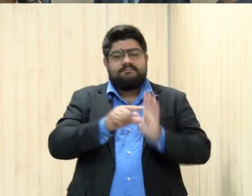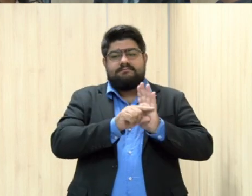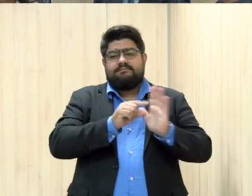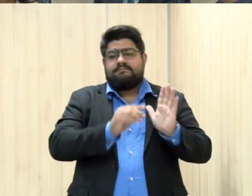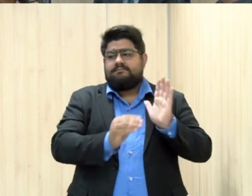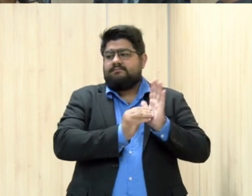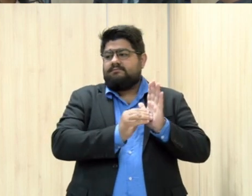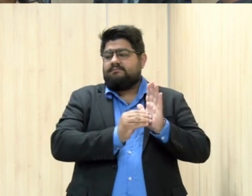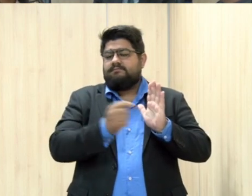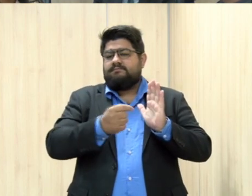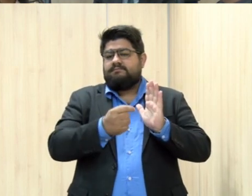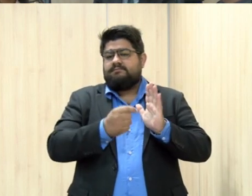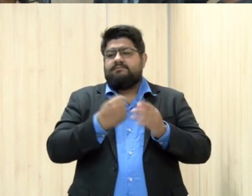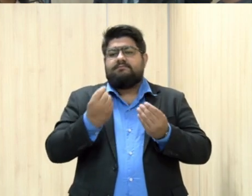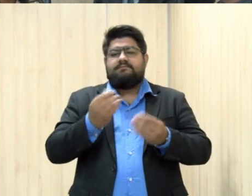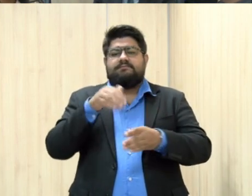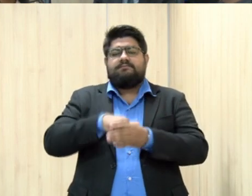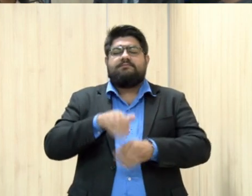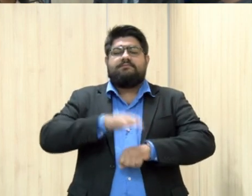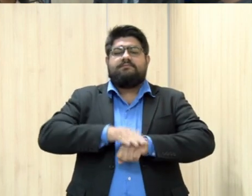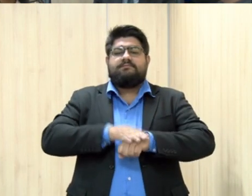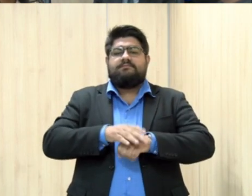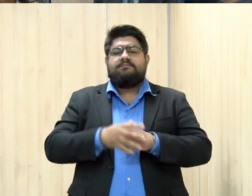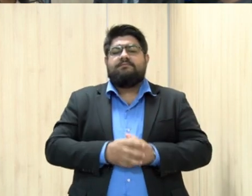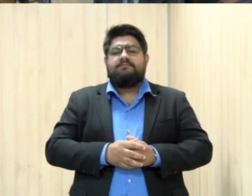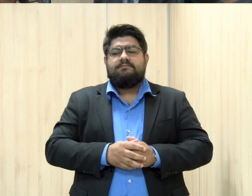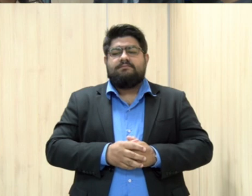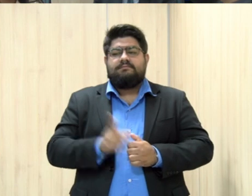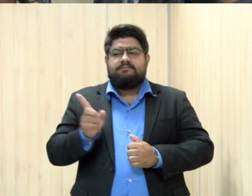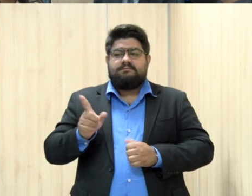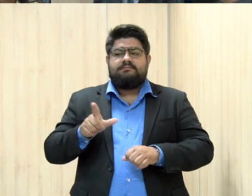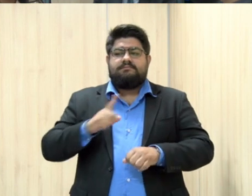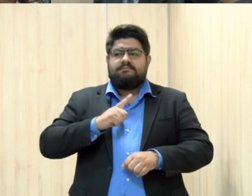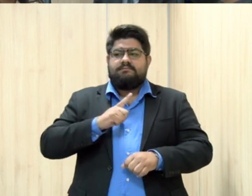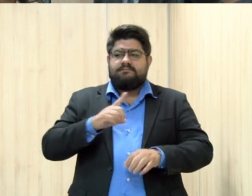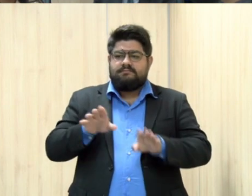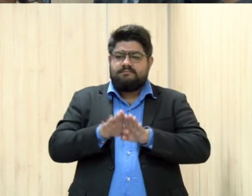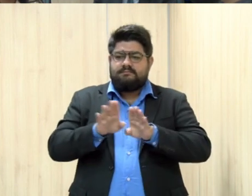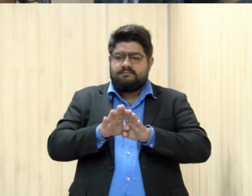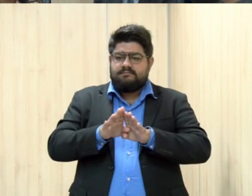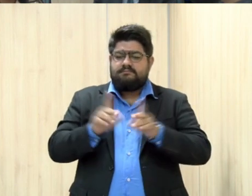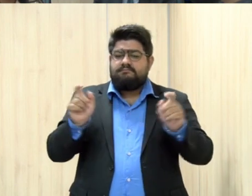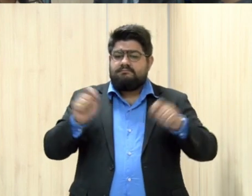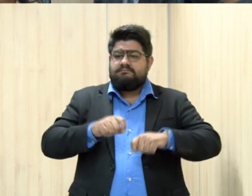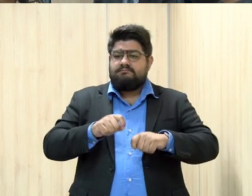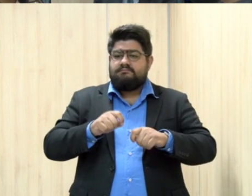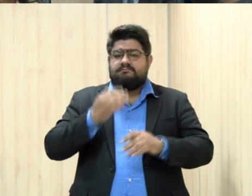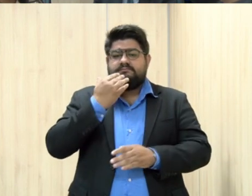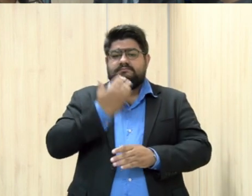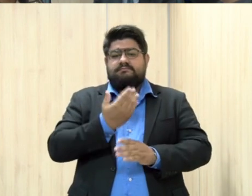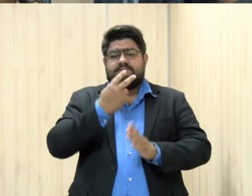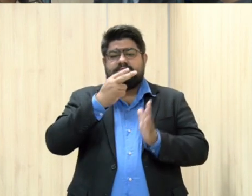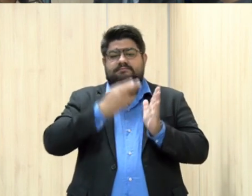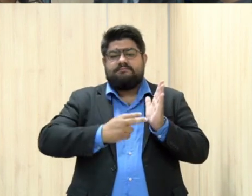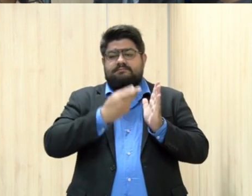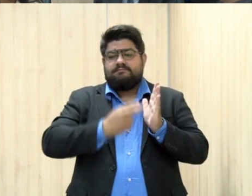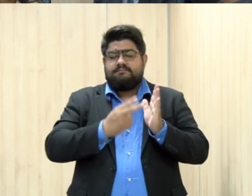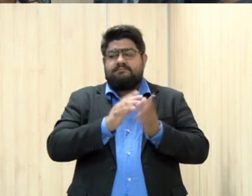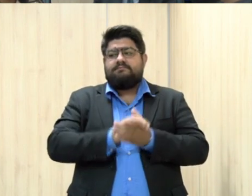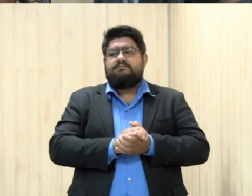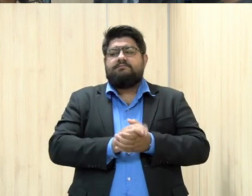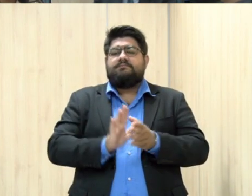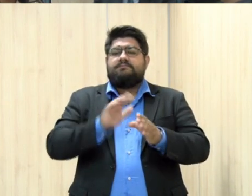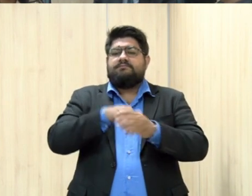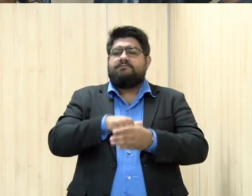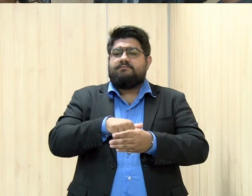aqui é como voto presente Nossa mas também tem a ferramenta do pedido de vista e fazer